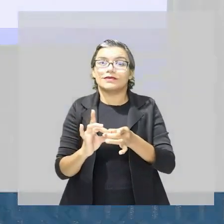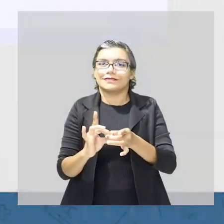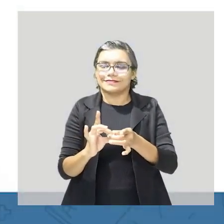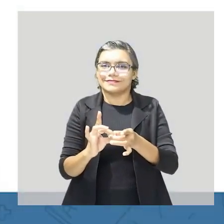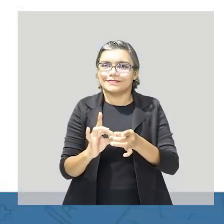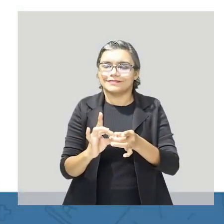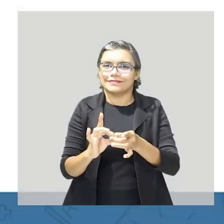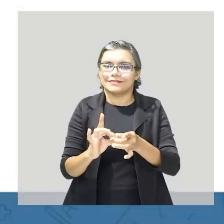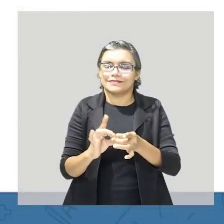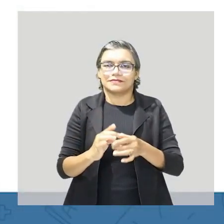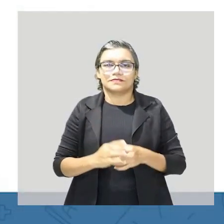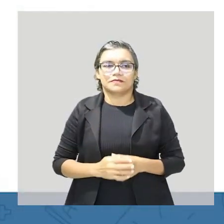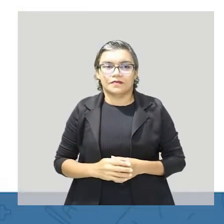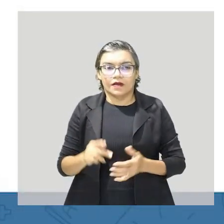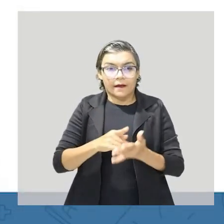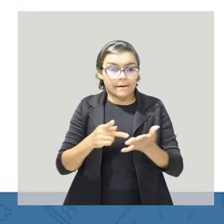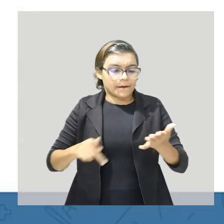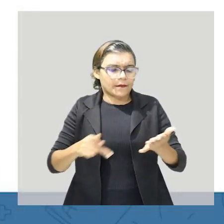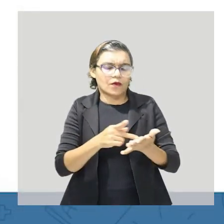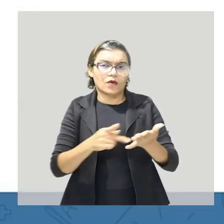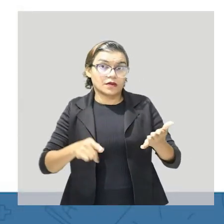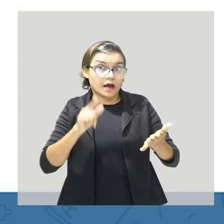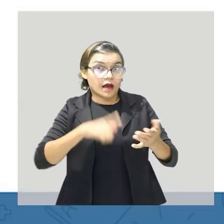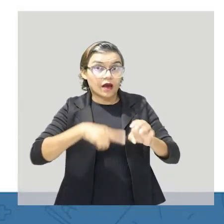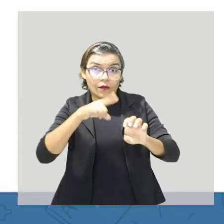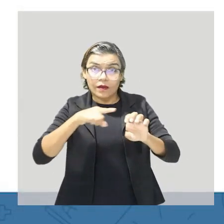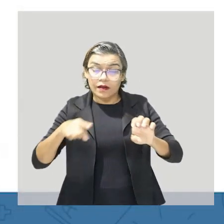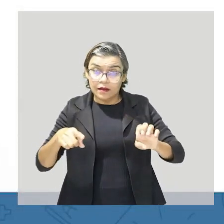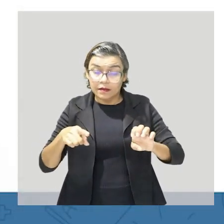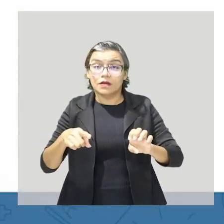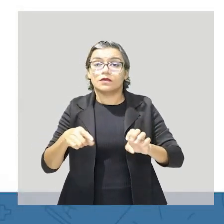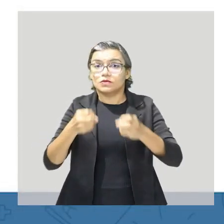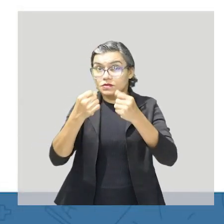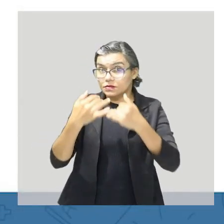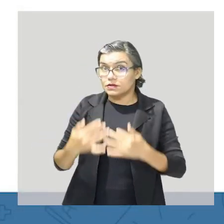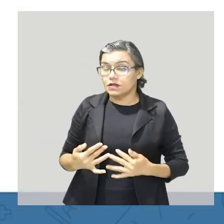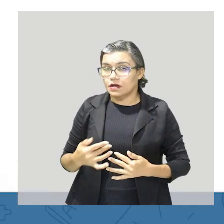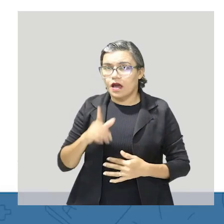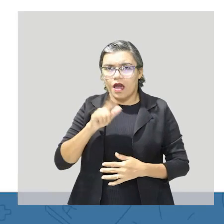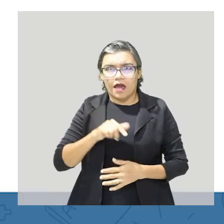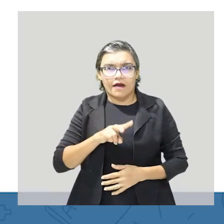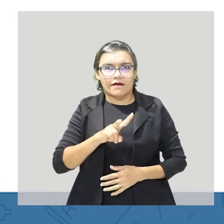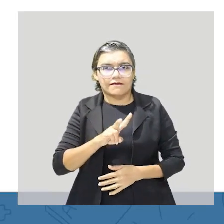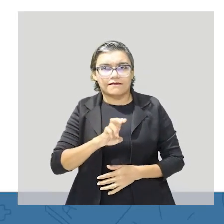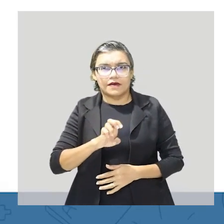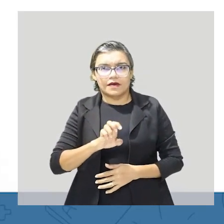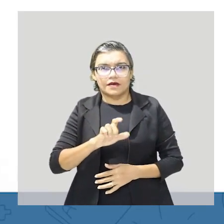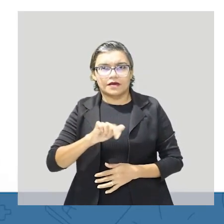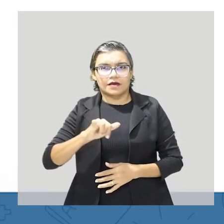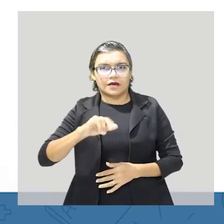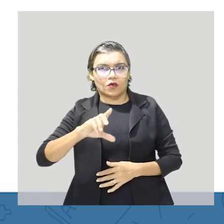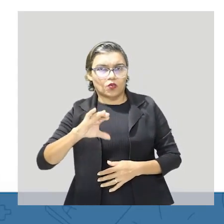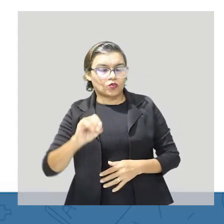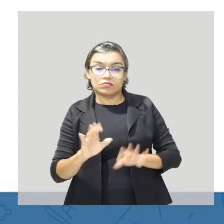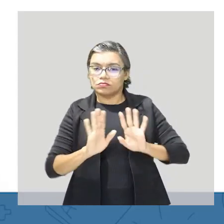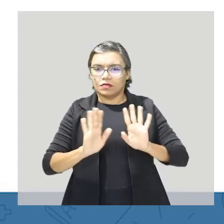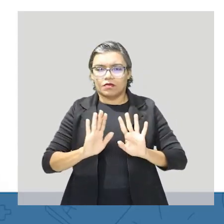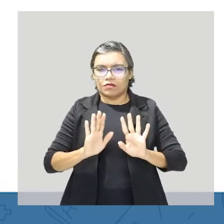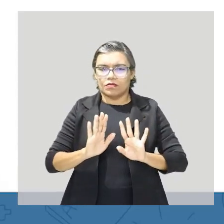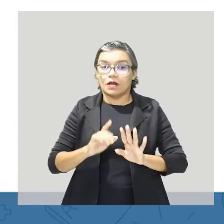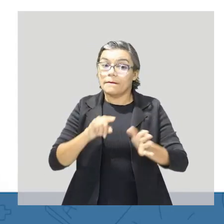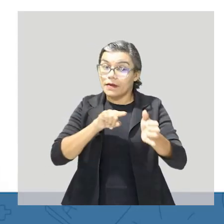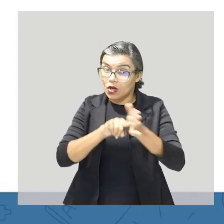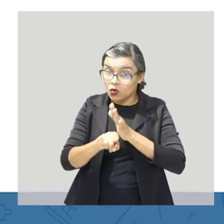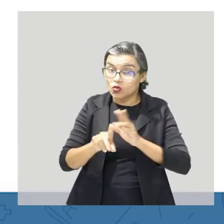aí aqui a poesia a poesia o elemento Já que é tratado não é o veículo Ele pergunta esse veículo